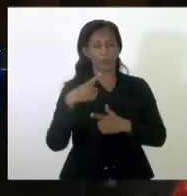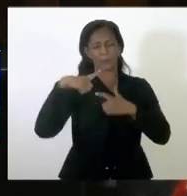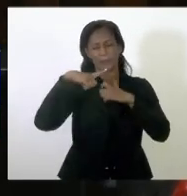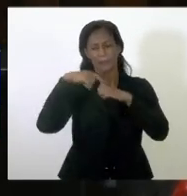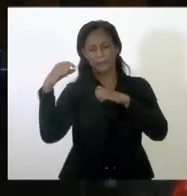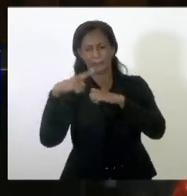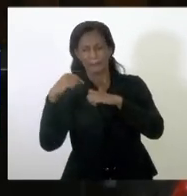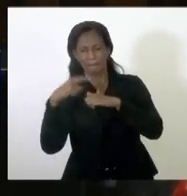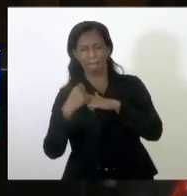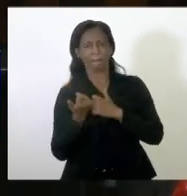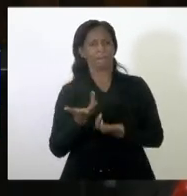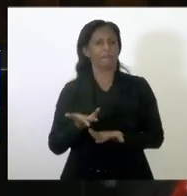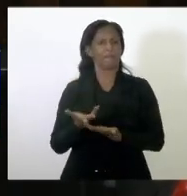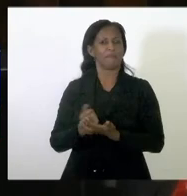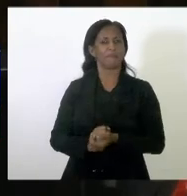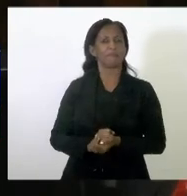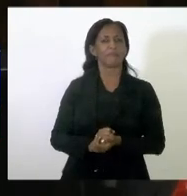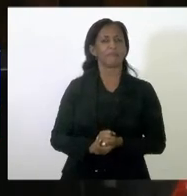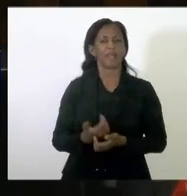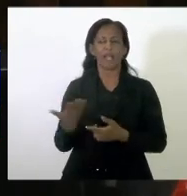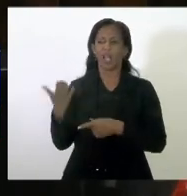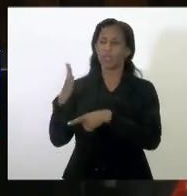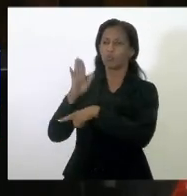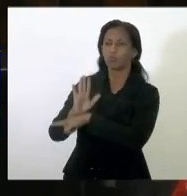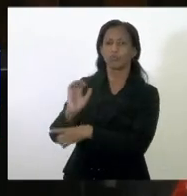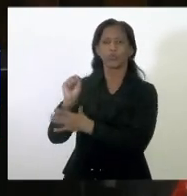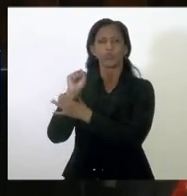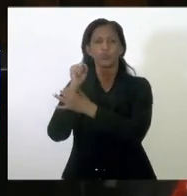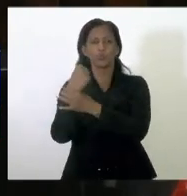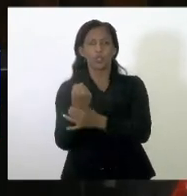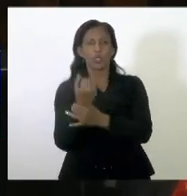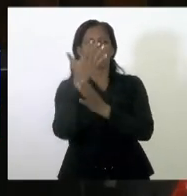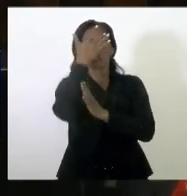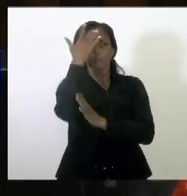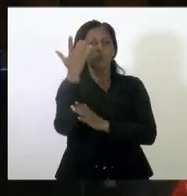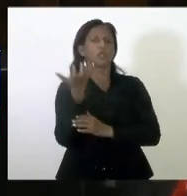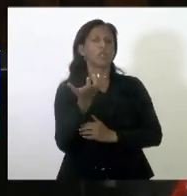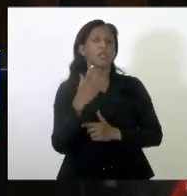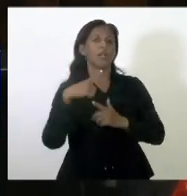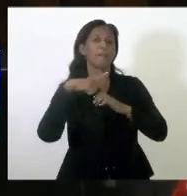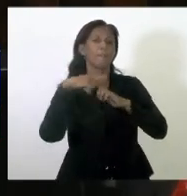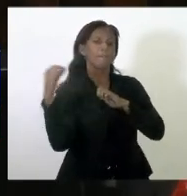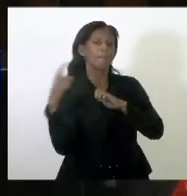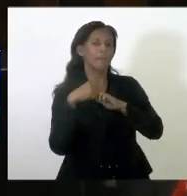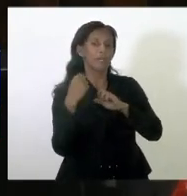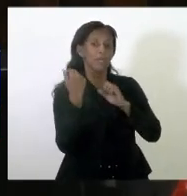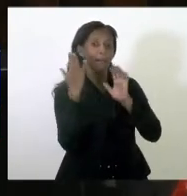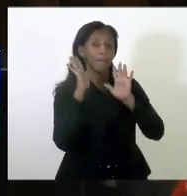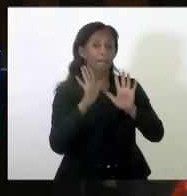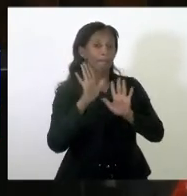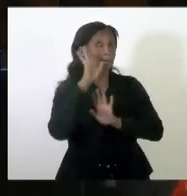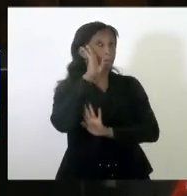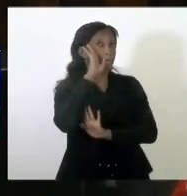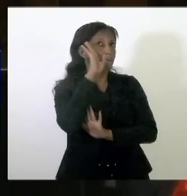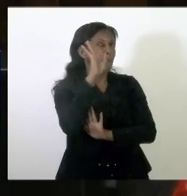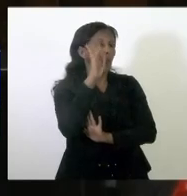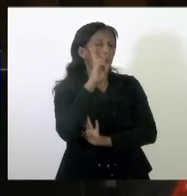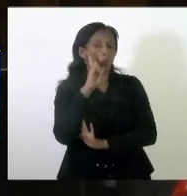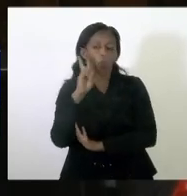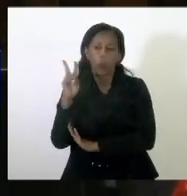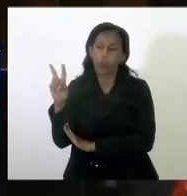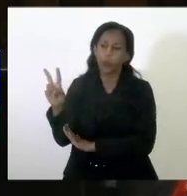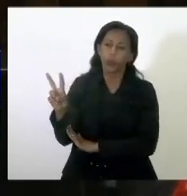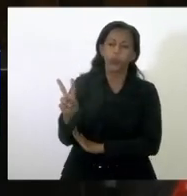dar salvaguarda jurídica àqueles e segurança àqueles que querem empreender no Rio de Janeiro, mas, sobretudo, olhar para cada cidade de